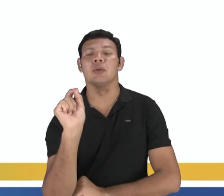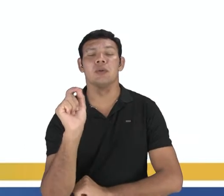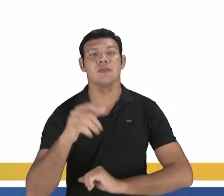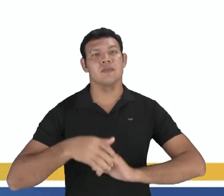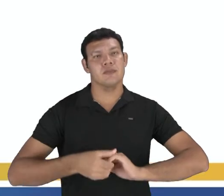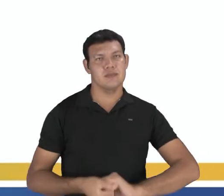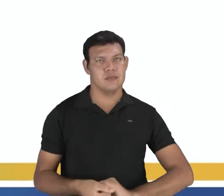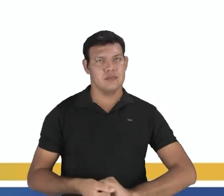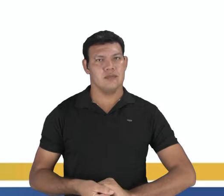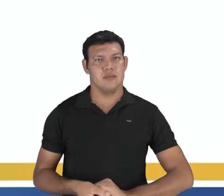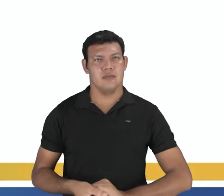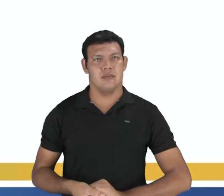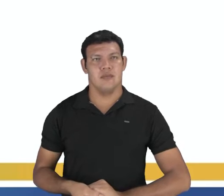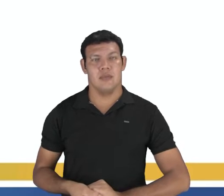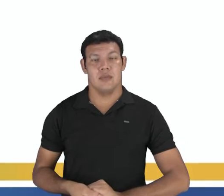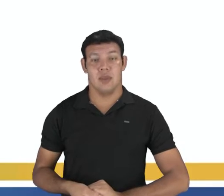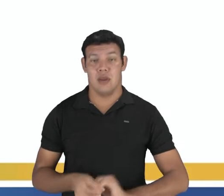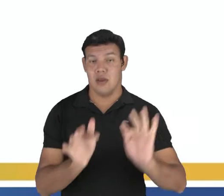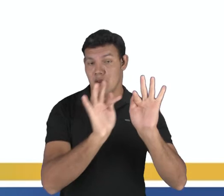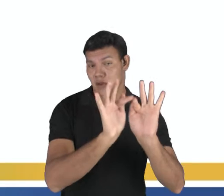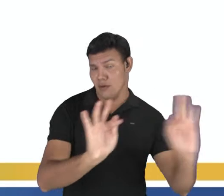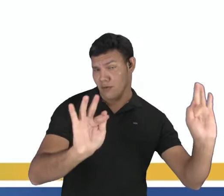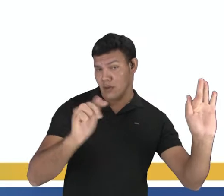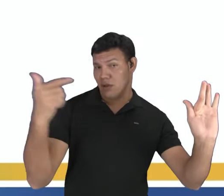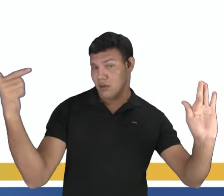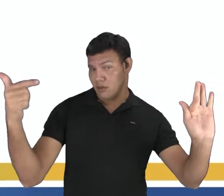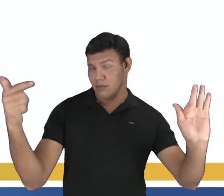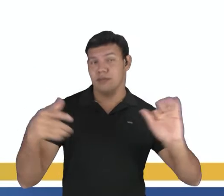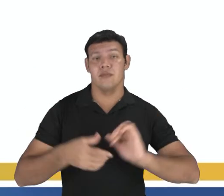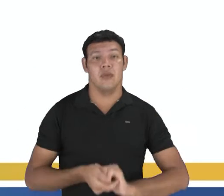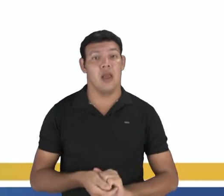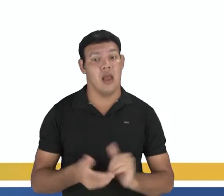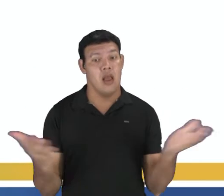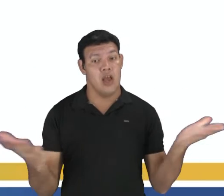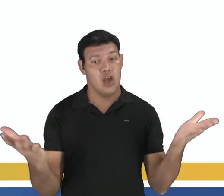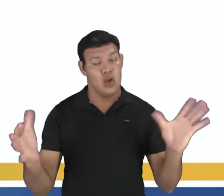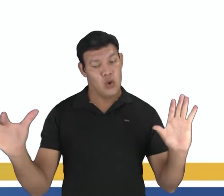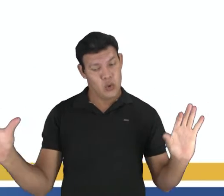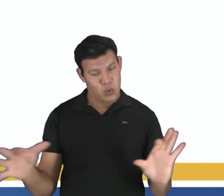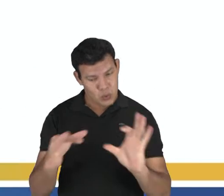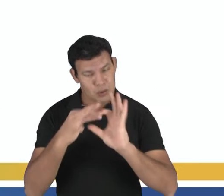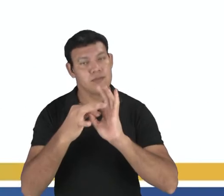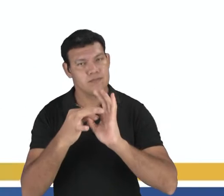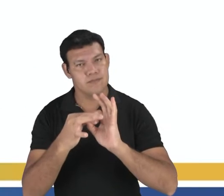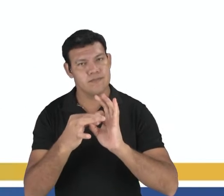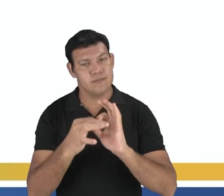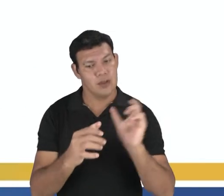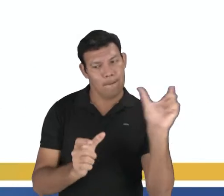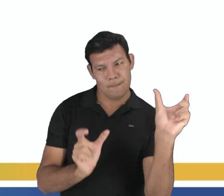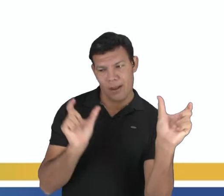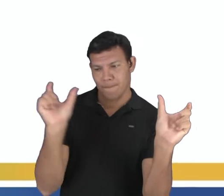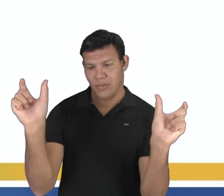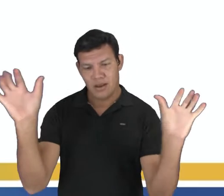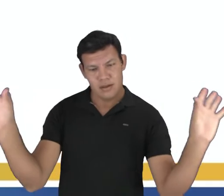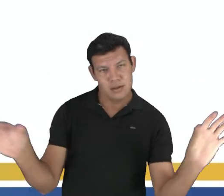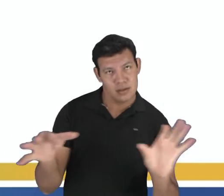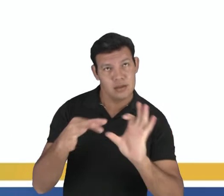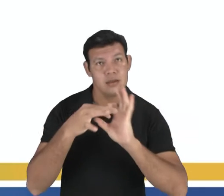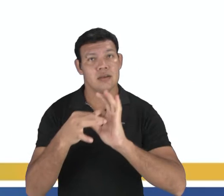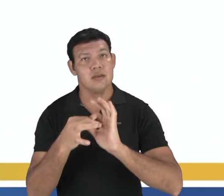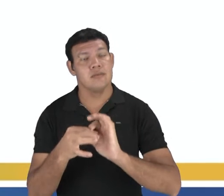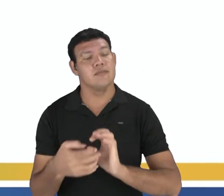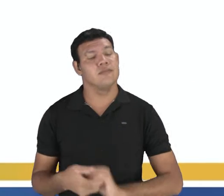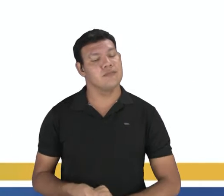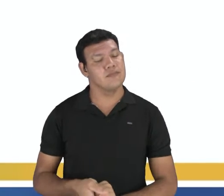usado para fazer pergunta já na segunda frase ele tá ligando duas orações ó desista Boy